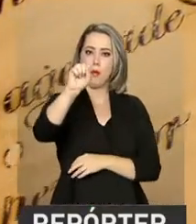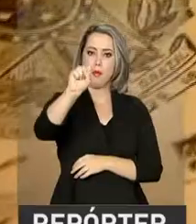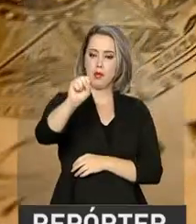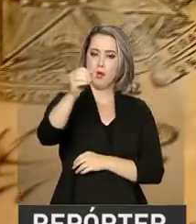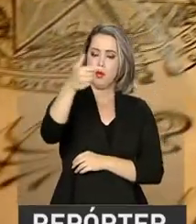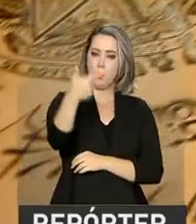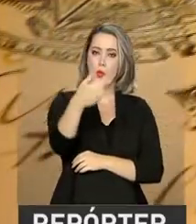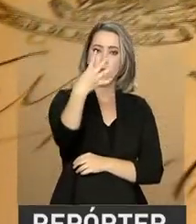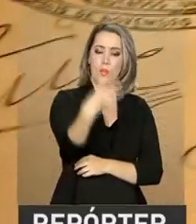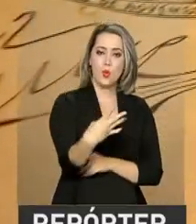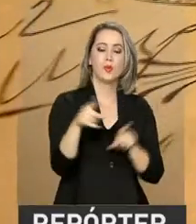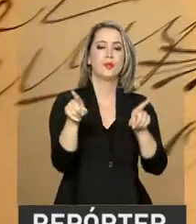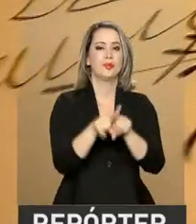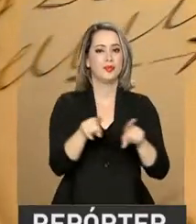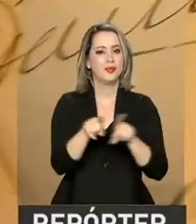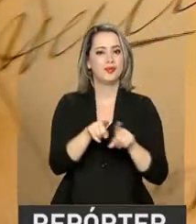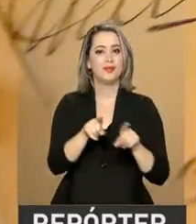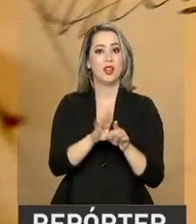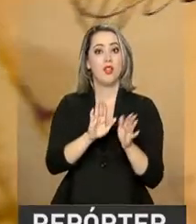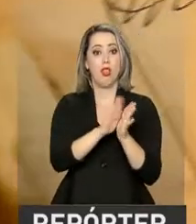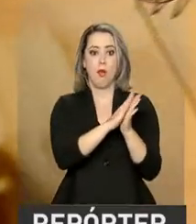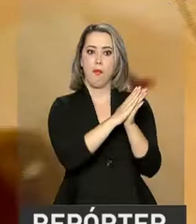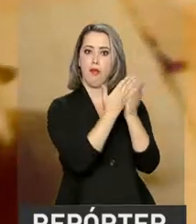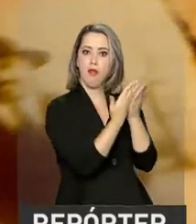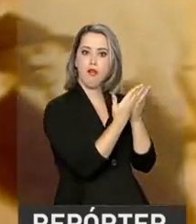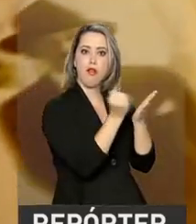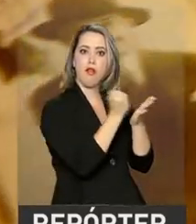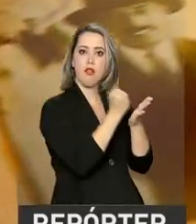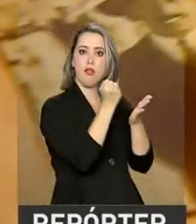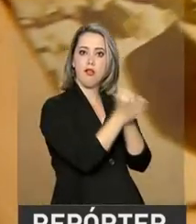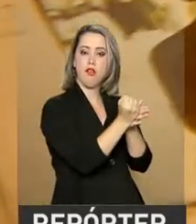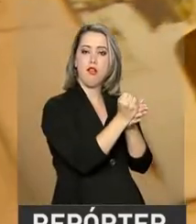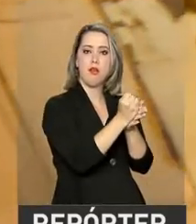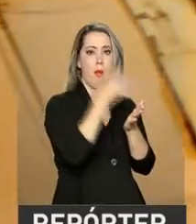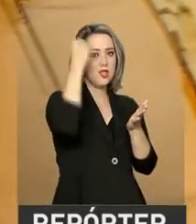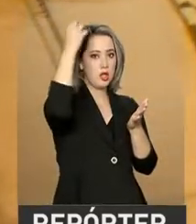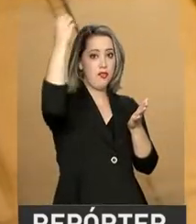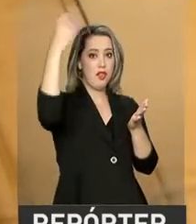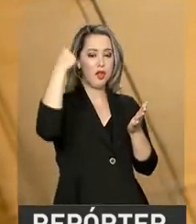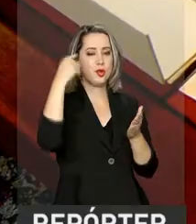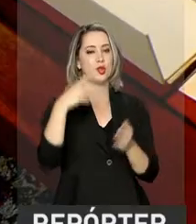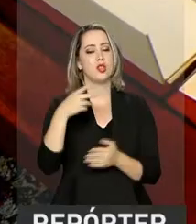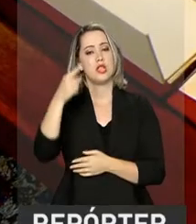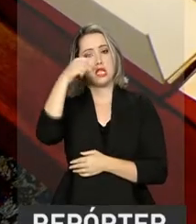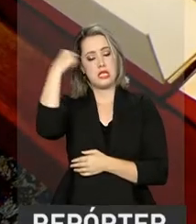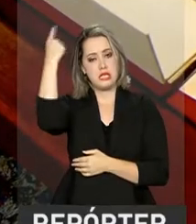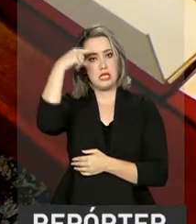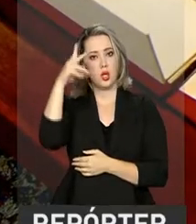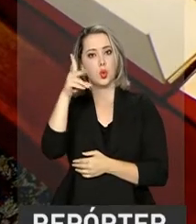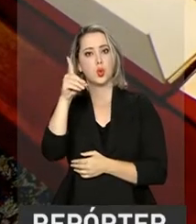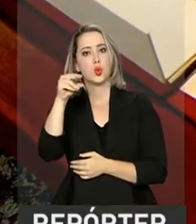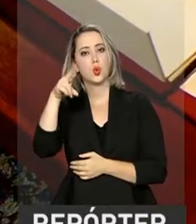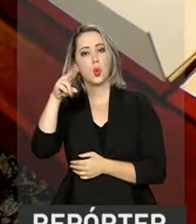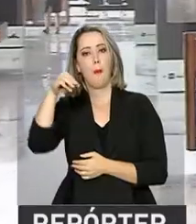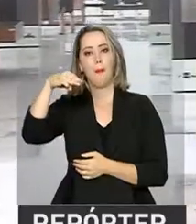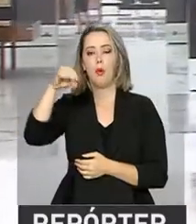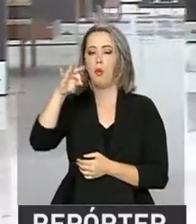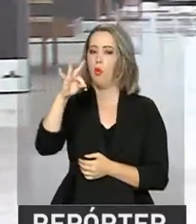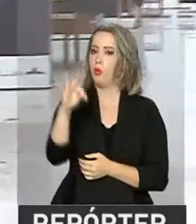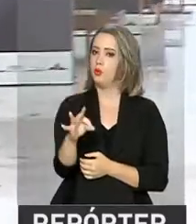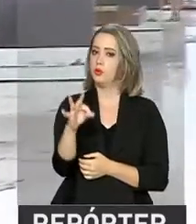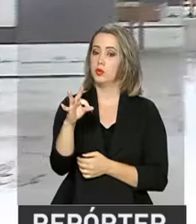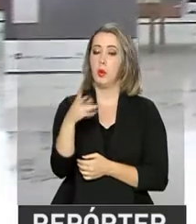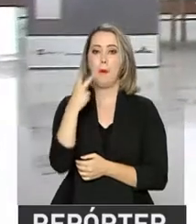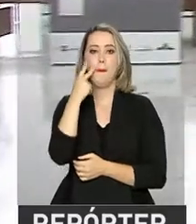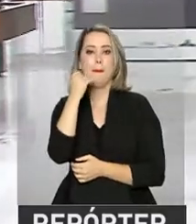e ainda o passaporte oficial de santos dumont o pai da aviação esses são apenas alguns itens que